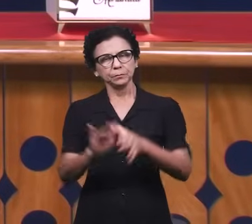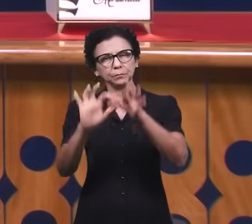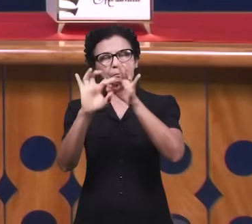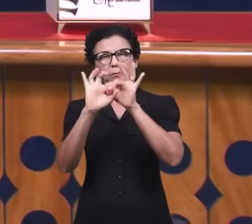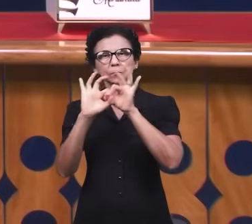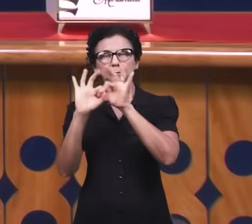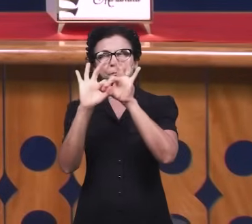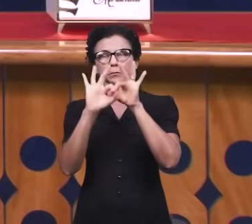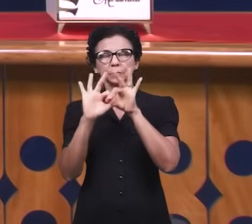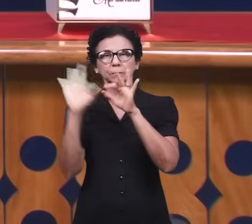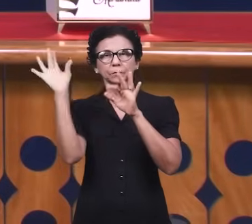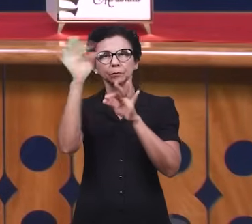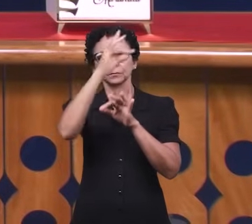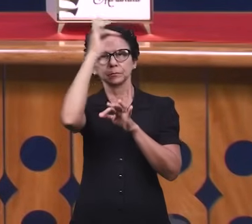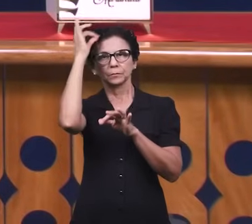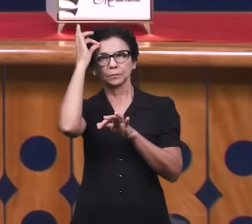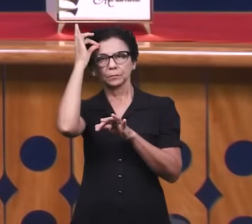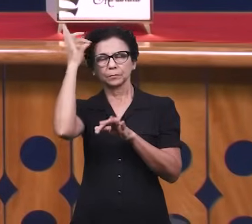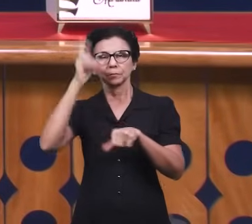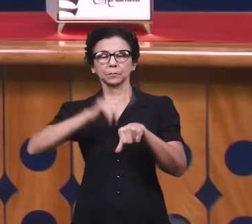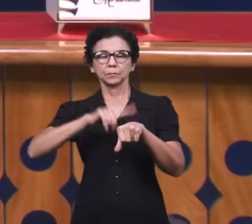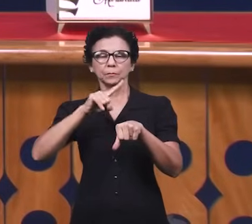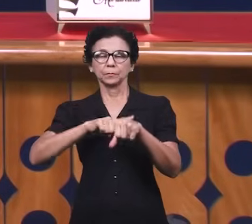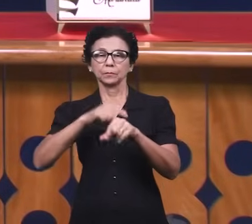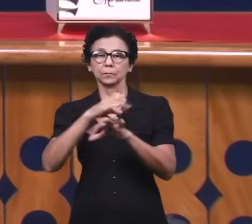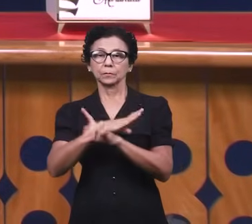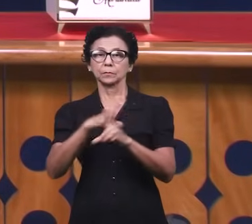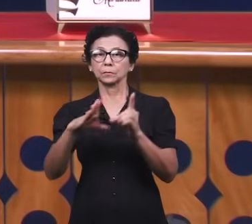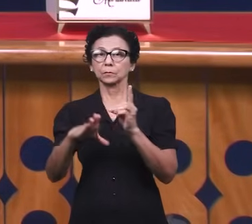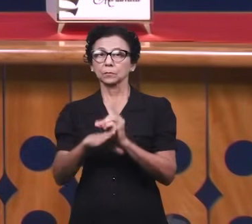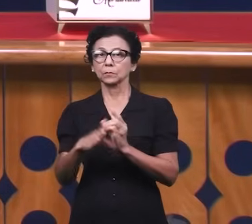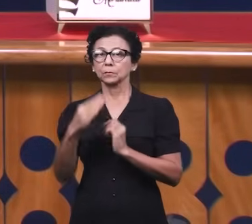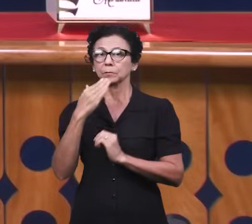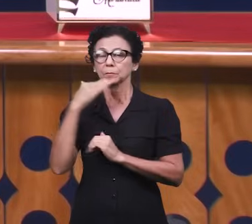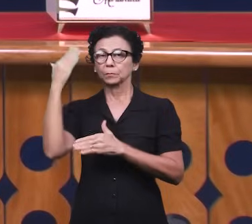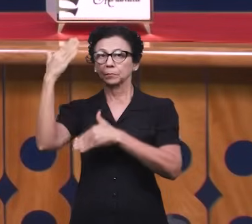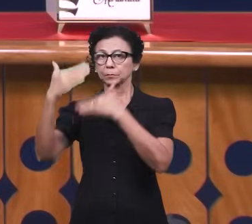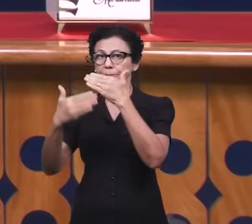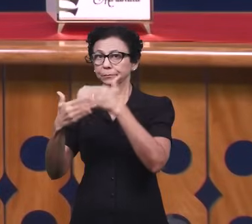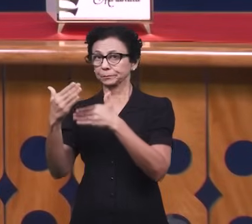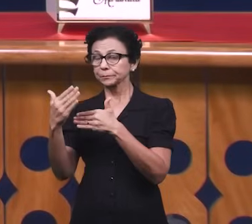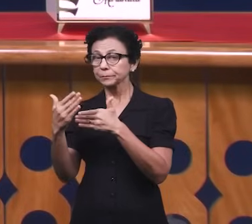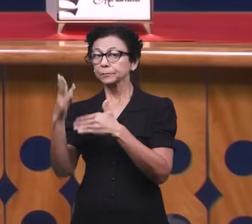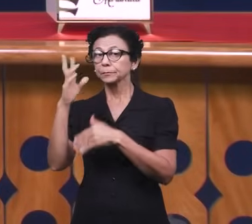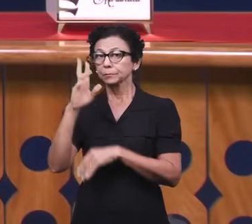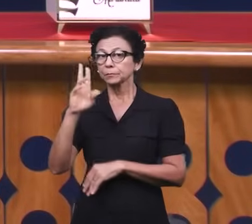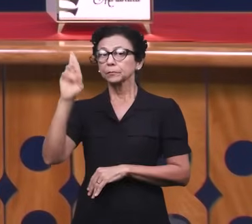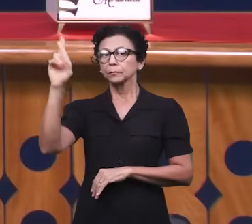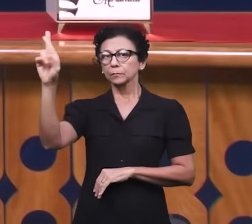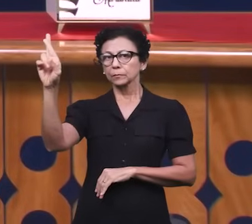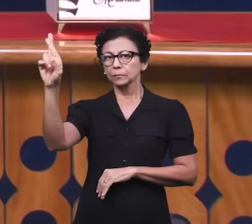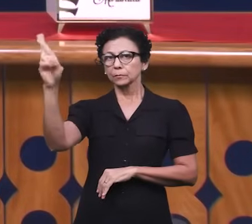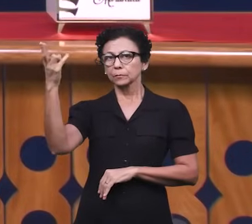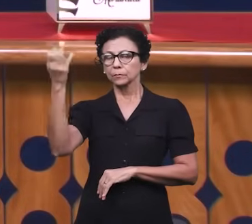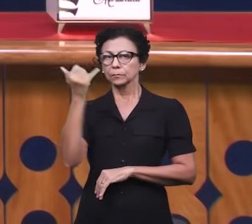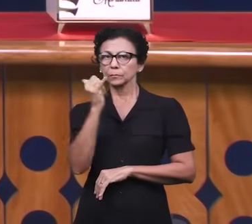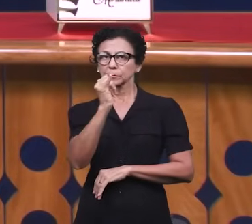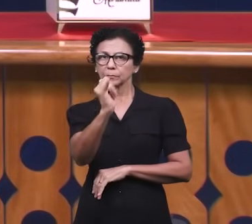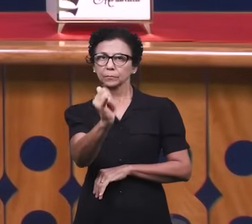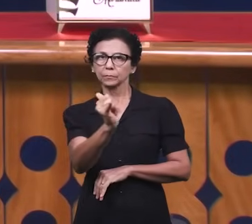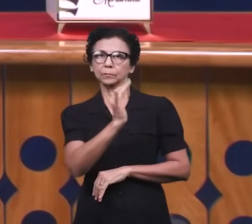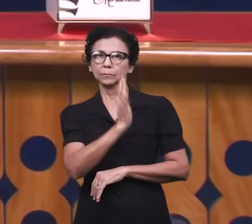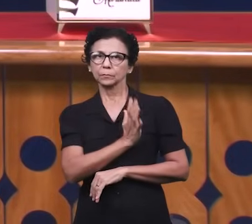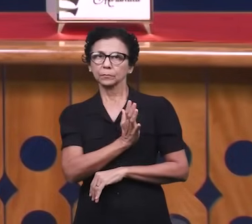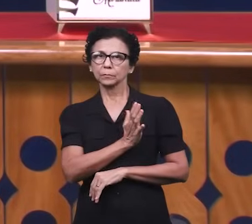comunhão contigo neste culto. Pedimos a tua presença e que o Senhor fale ao nosso